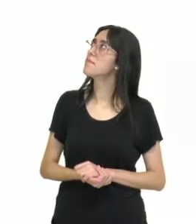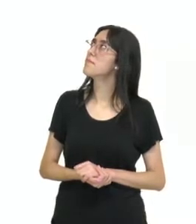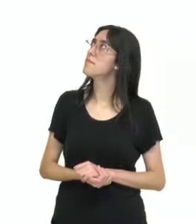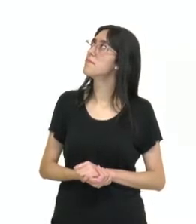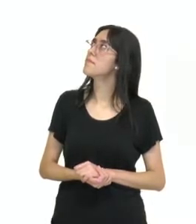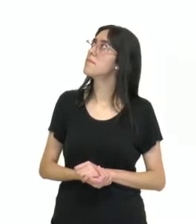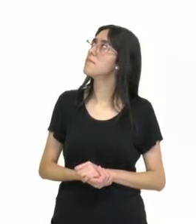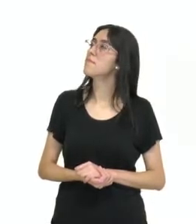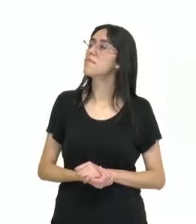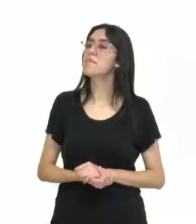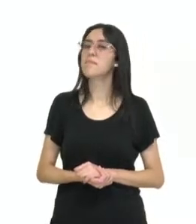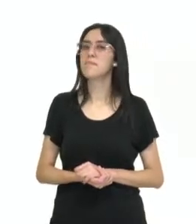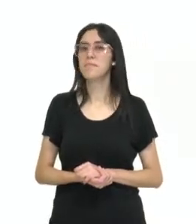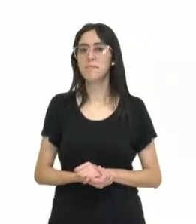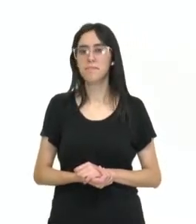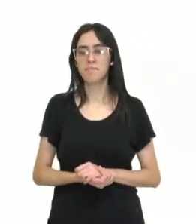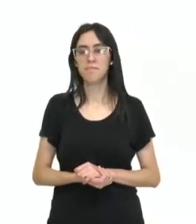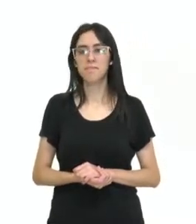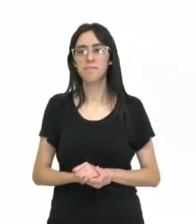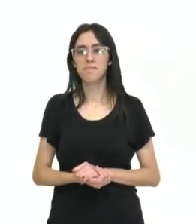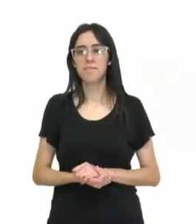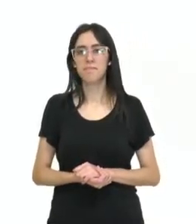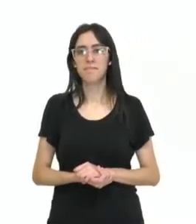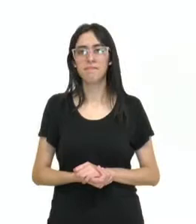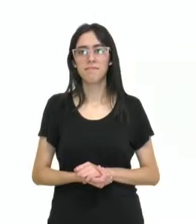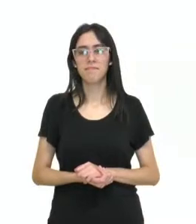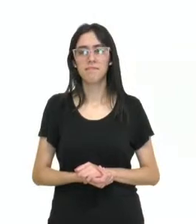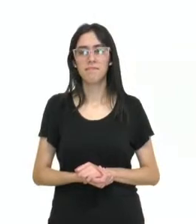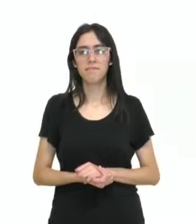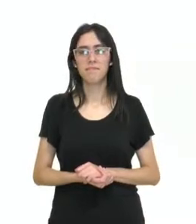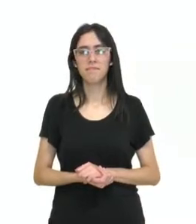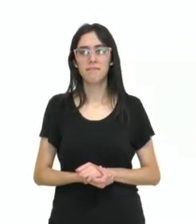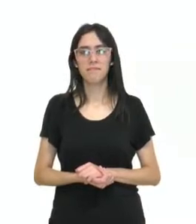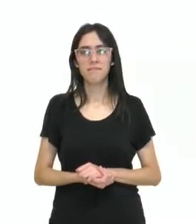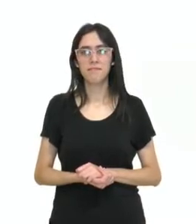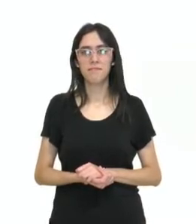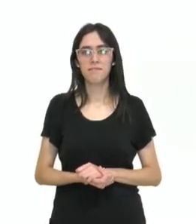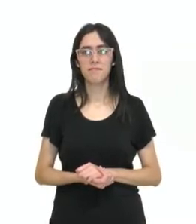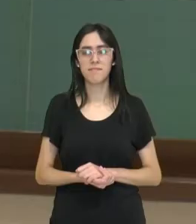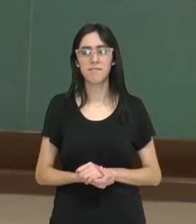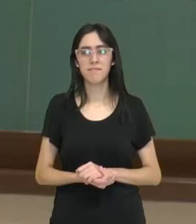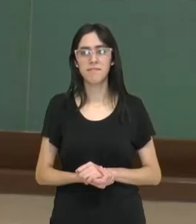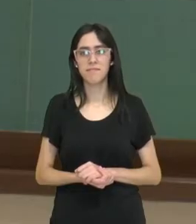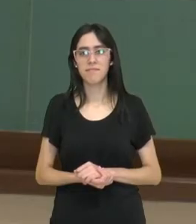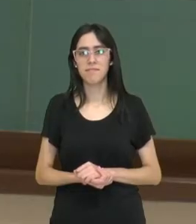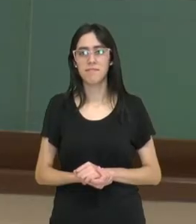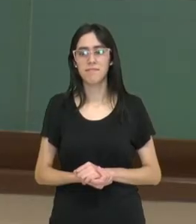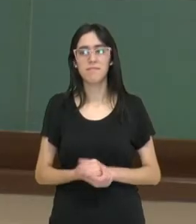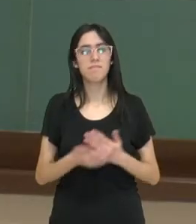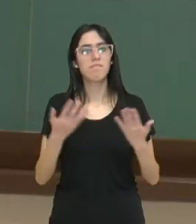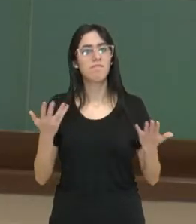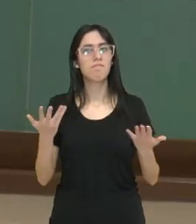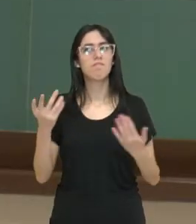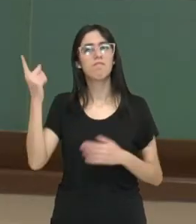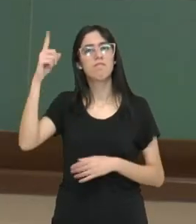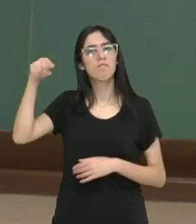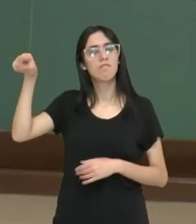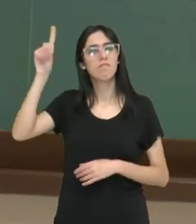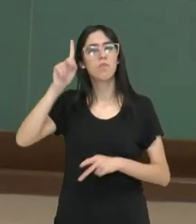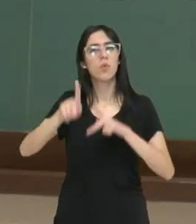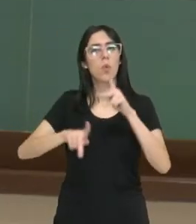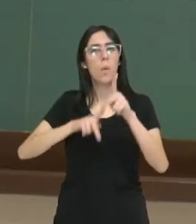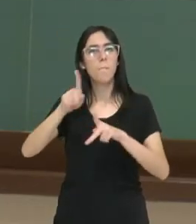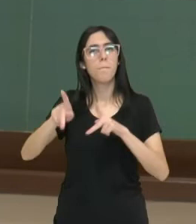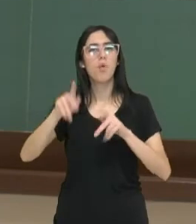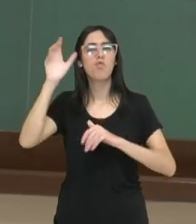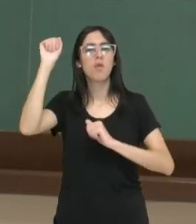¿Les gustamos a los extranjeros? ¿Cómo nos ven? Aqui. E os espanhóis, eles gostam,